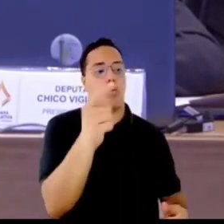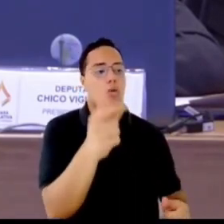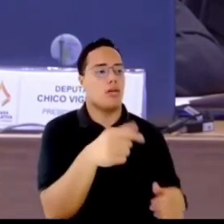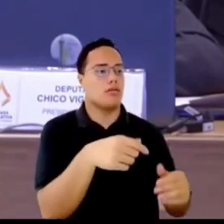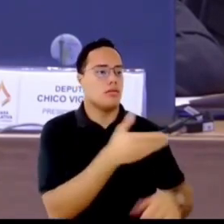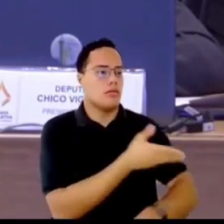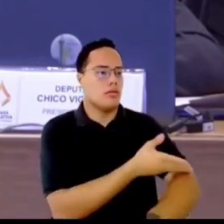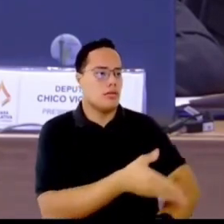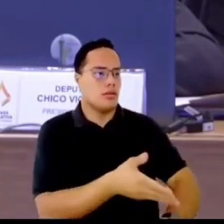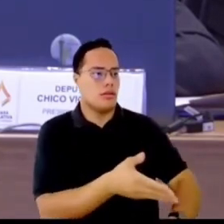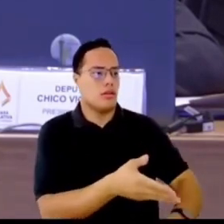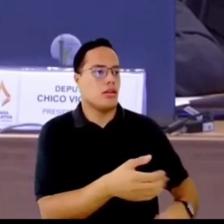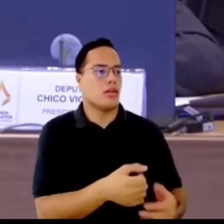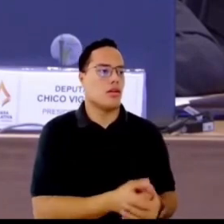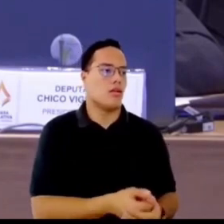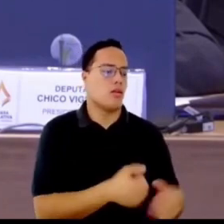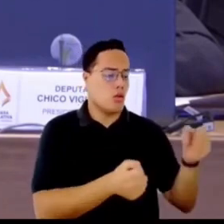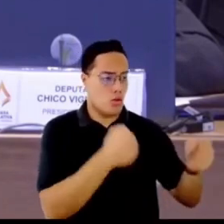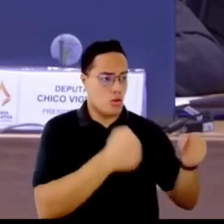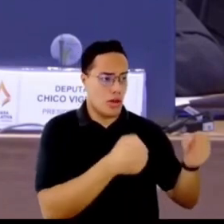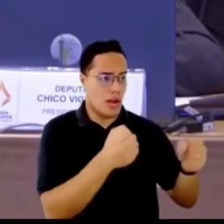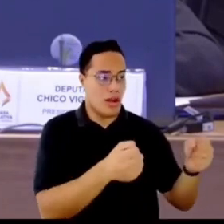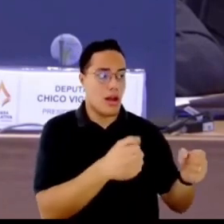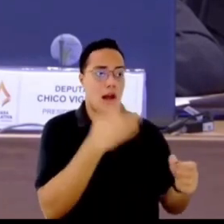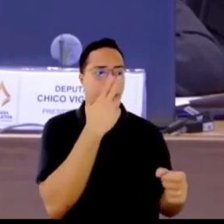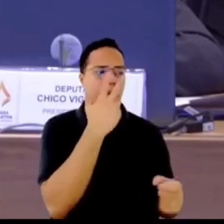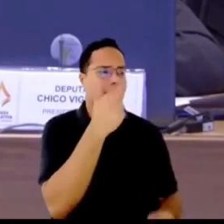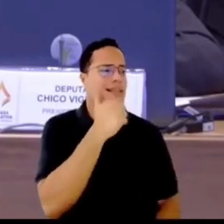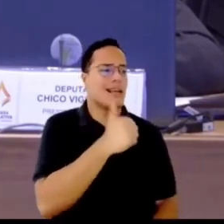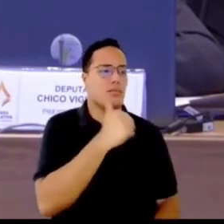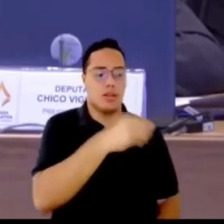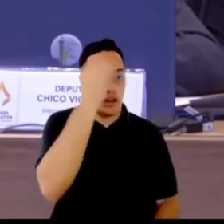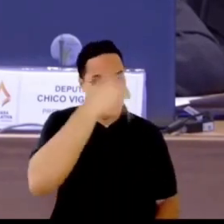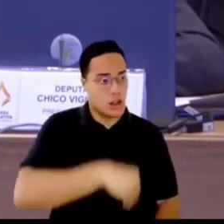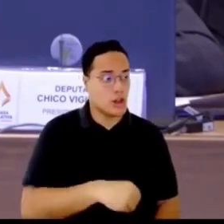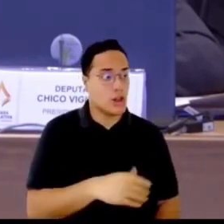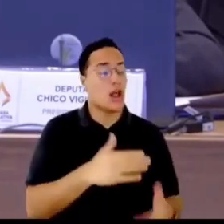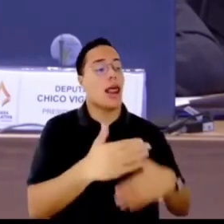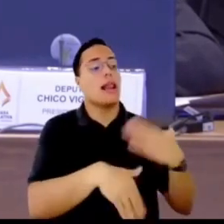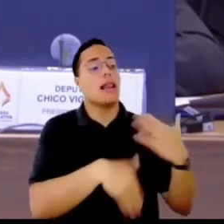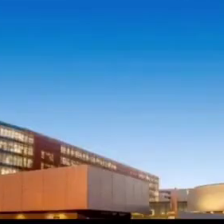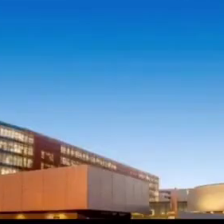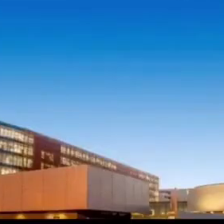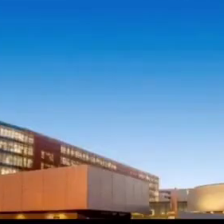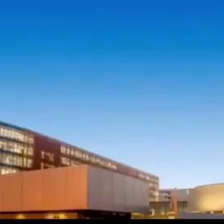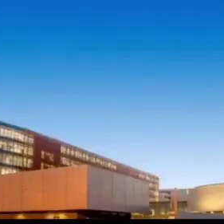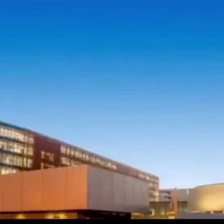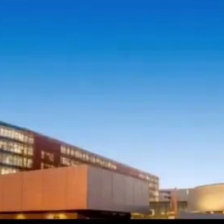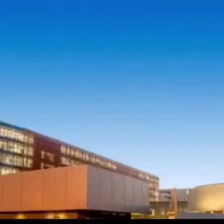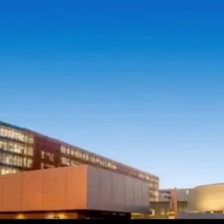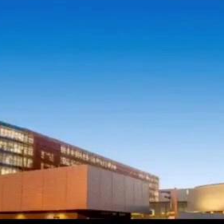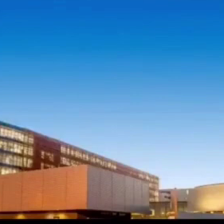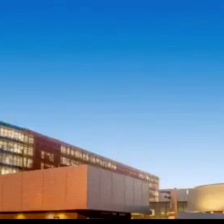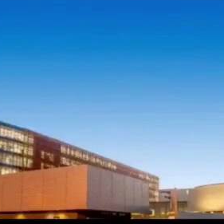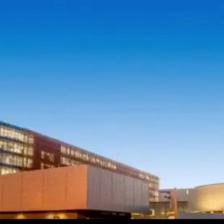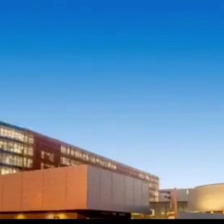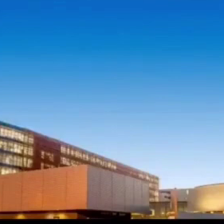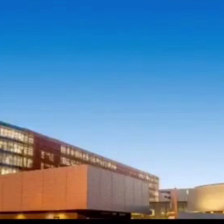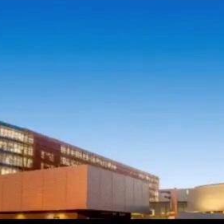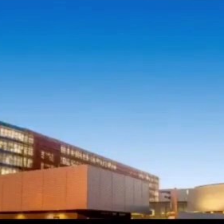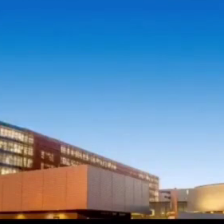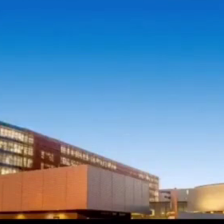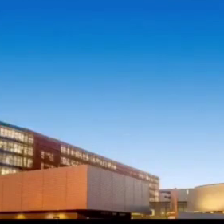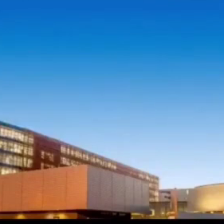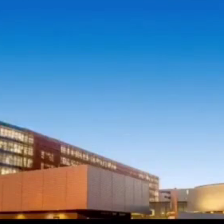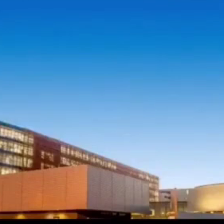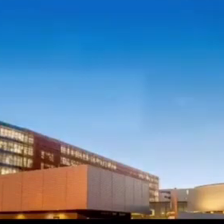essa mulher parece que desistiu, e alguém chegou para ele e indicou que me ligasse. O senhor sabe quem foi esse